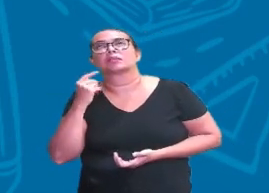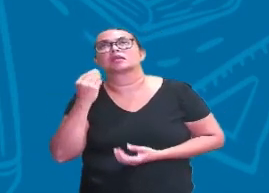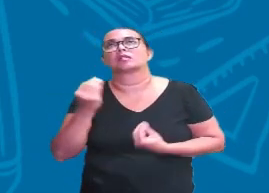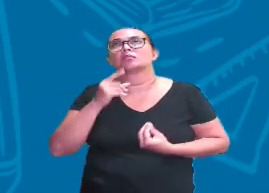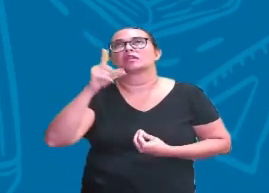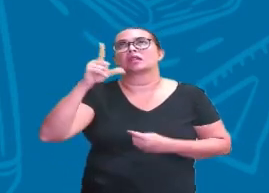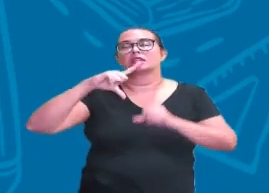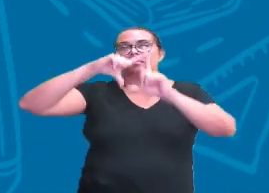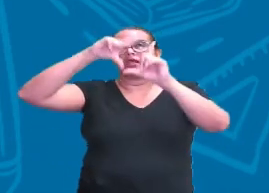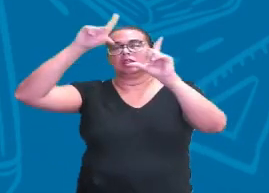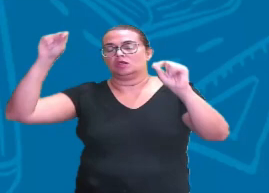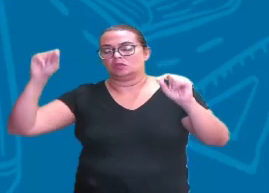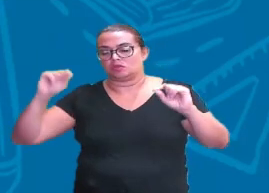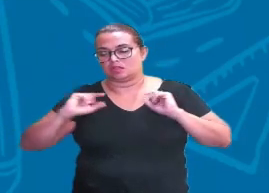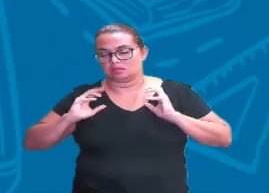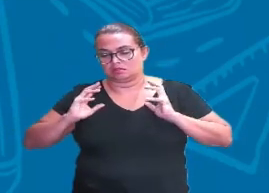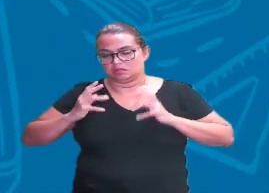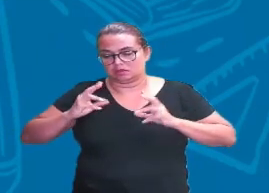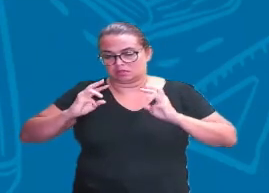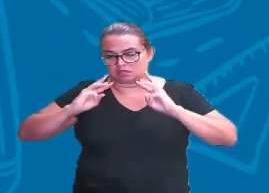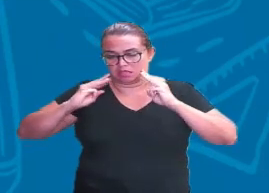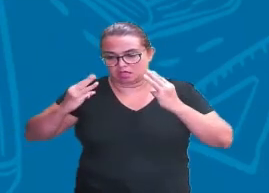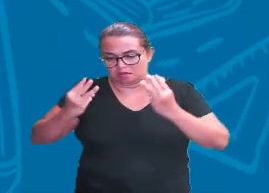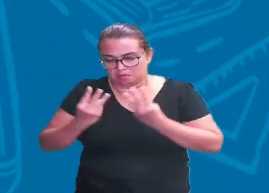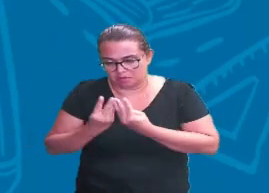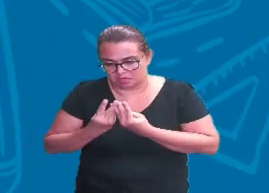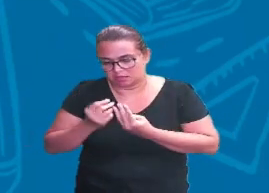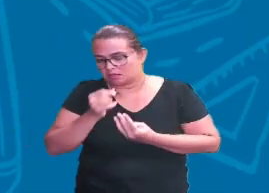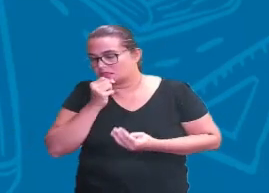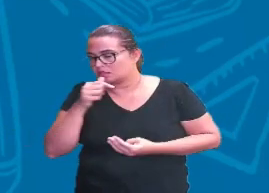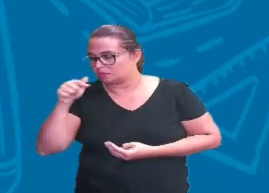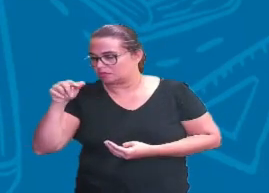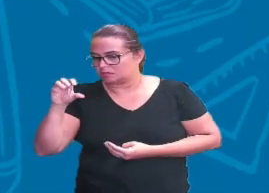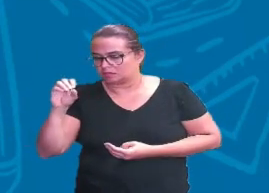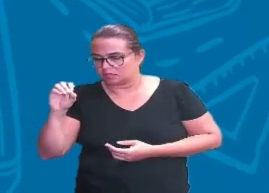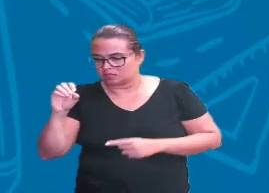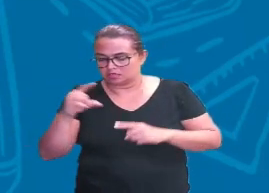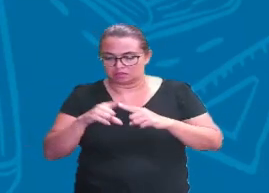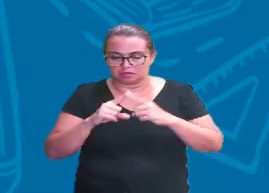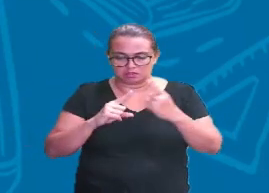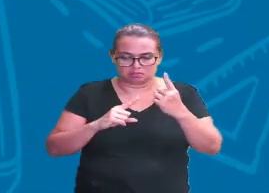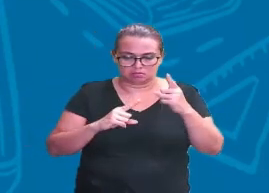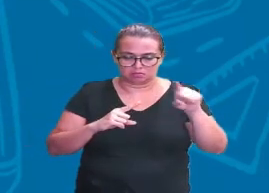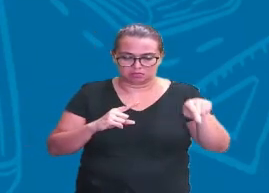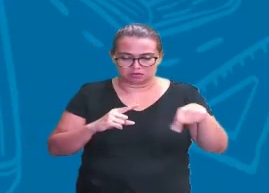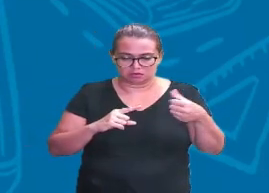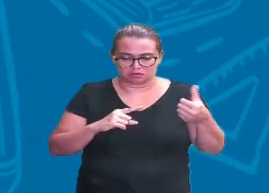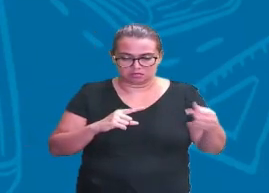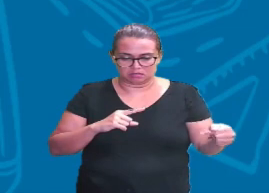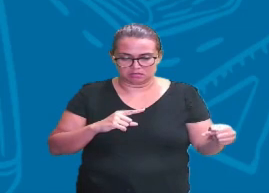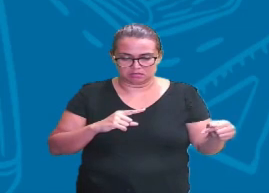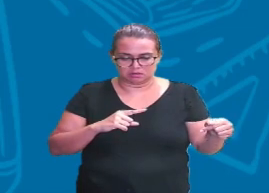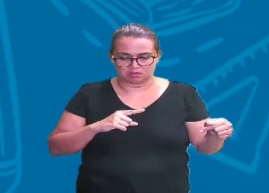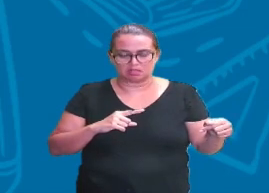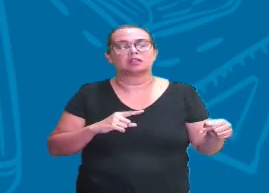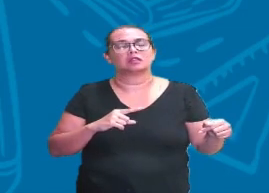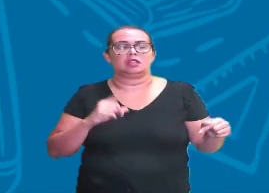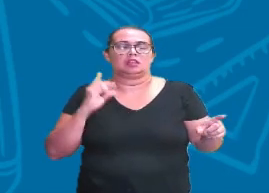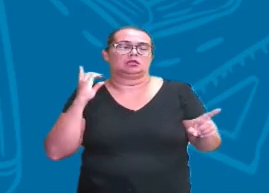sua massa, lembra de 70 quilos? Multiplica 70 vezes 1,7. Ok? Aí você vai